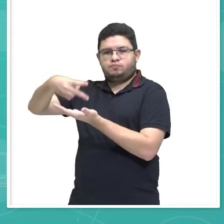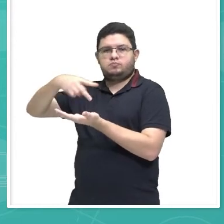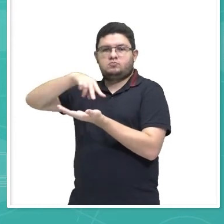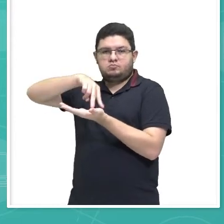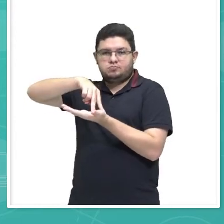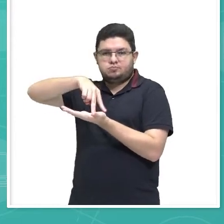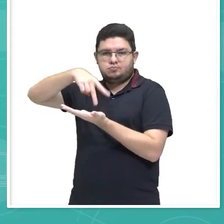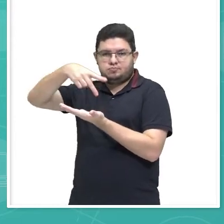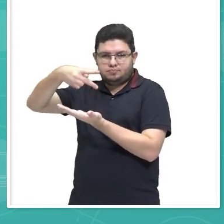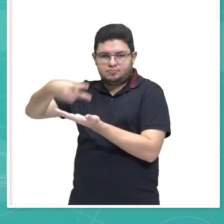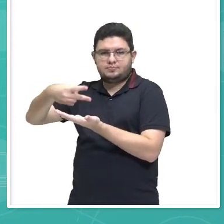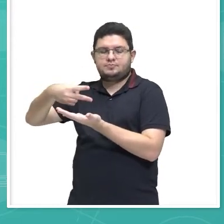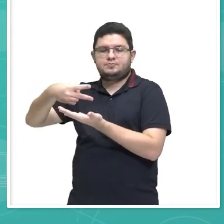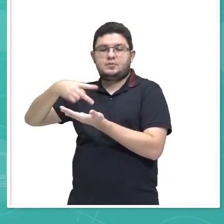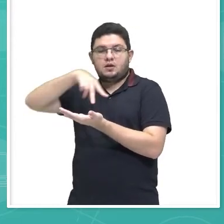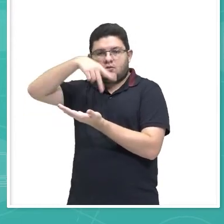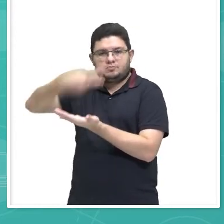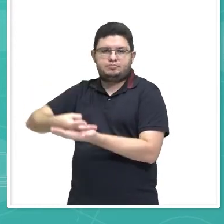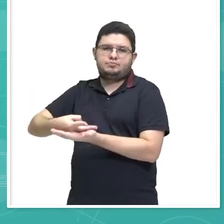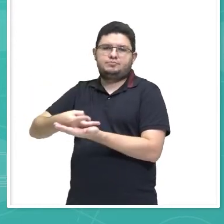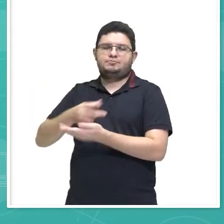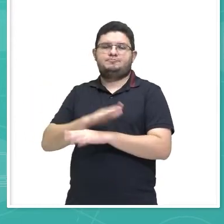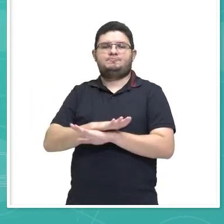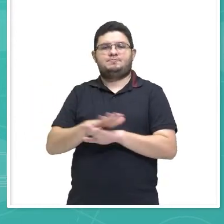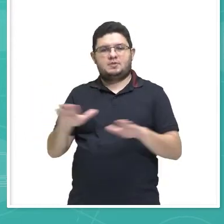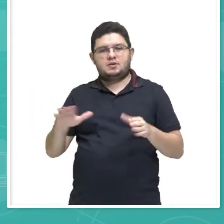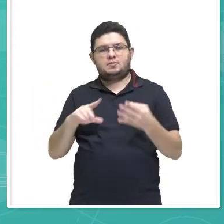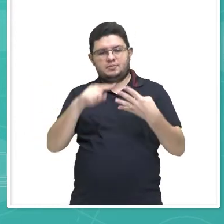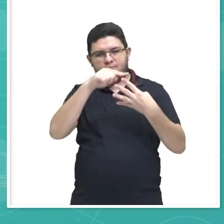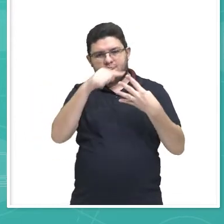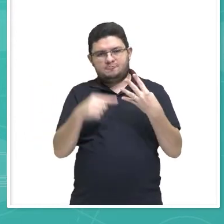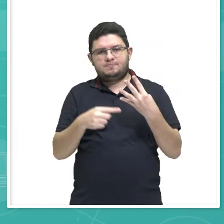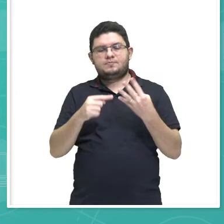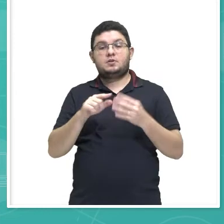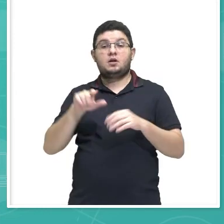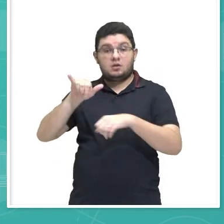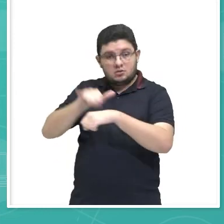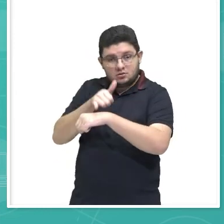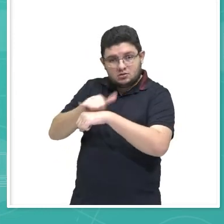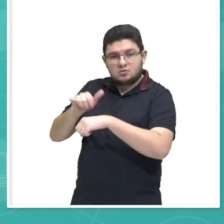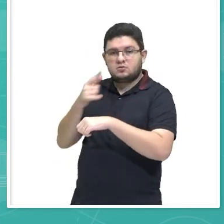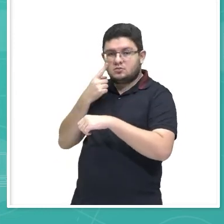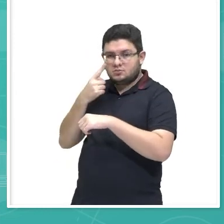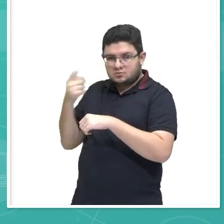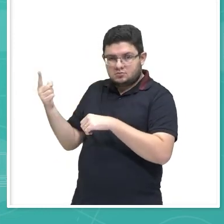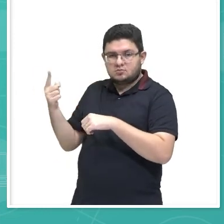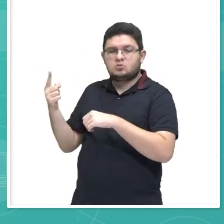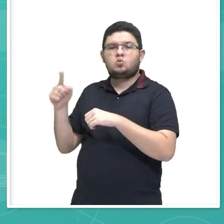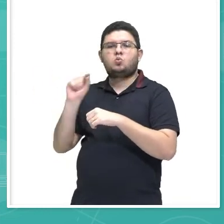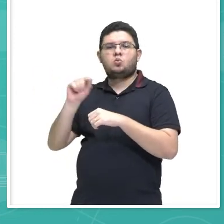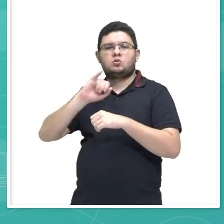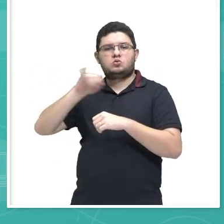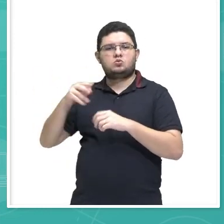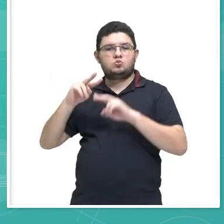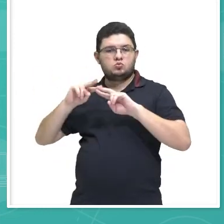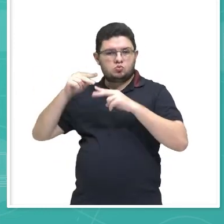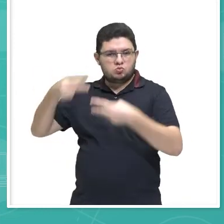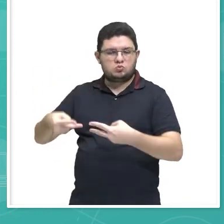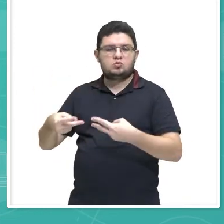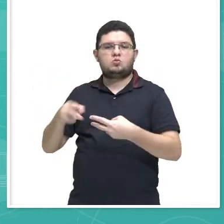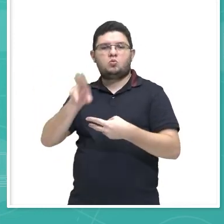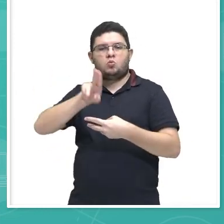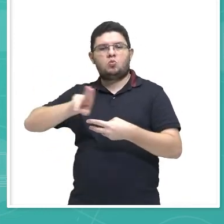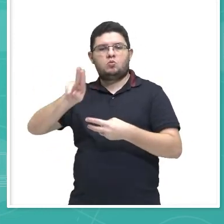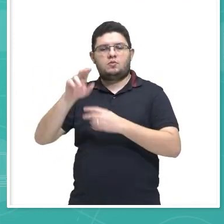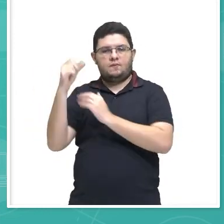finalmente, a finalização. Tudo bem, pessoal. Então, aí nós temos a técnica do judô, né, que utiliza basicamente a força e o equilíbrio